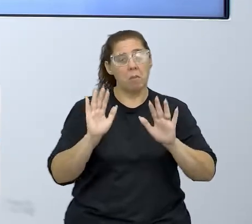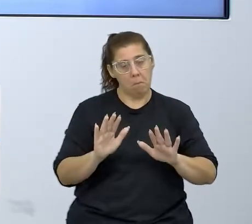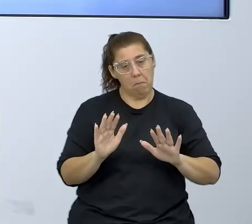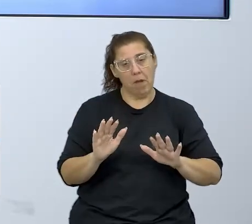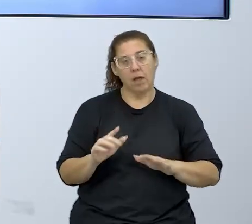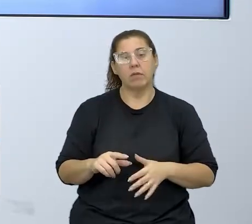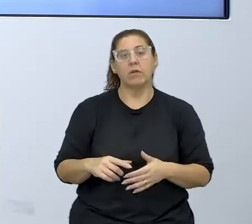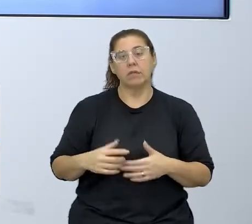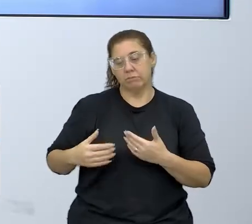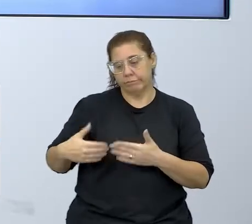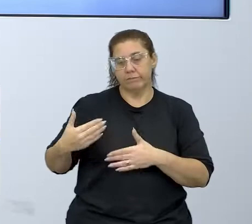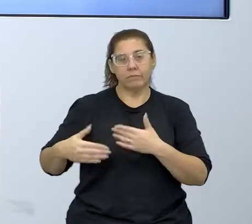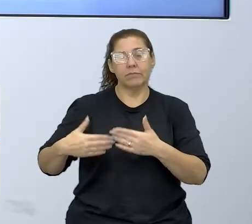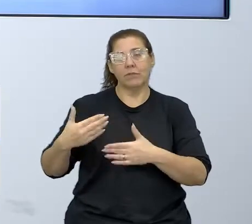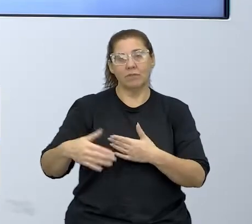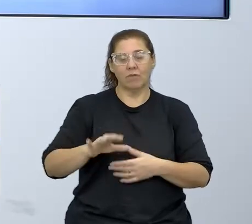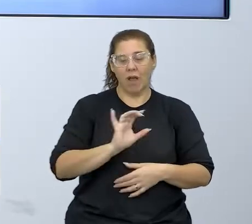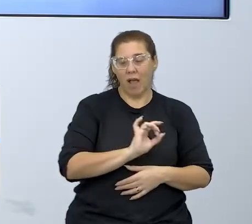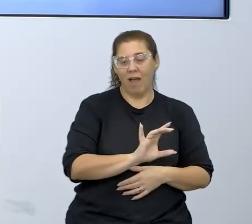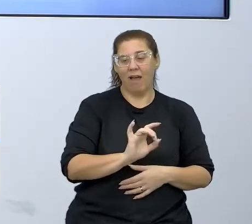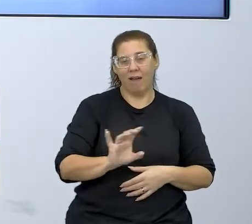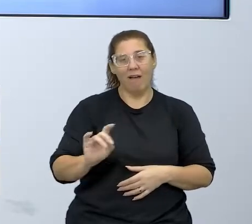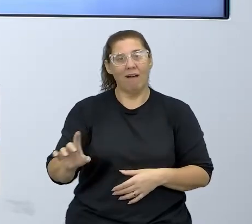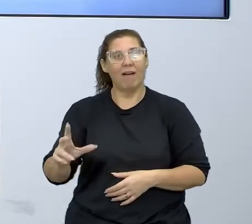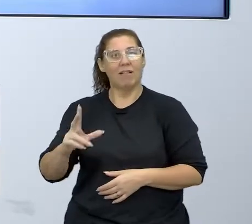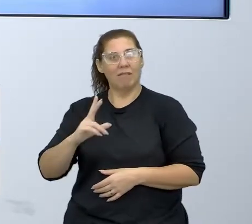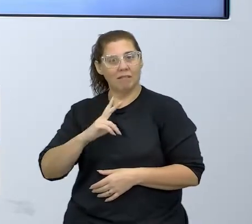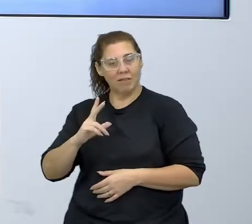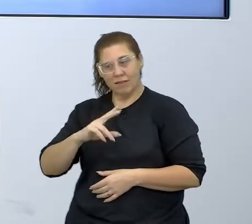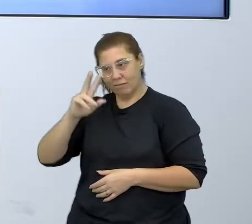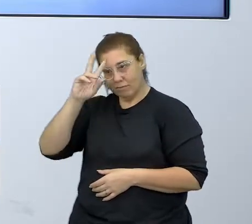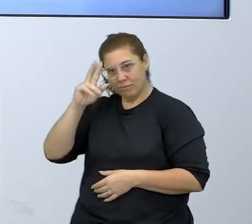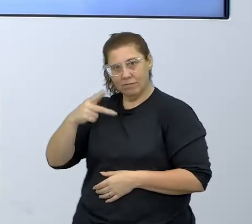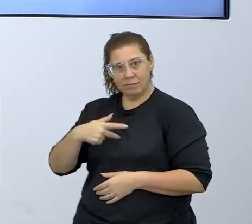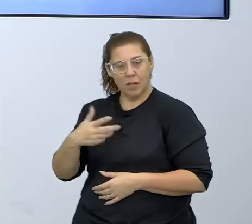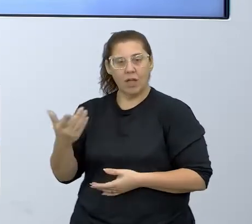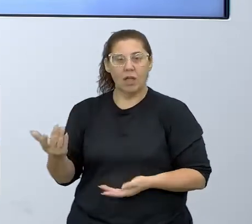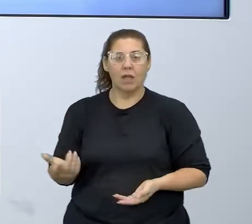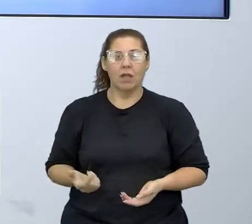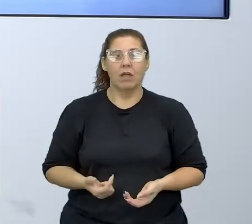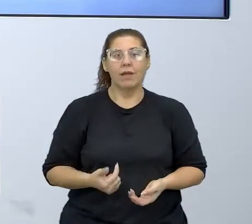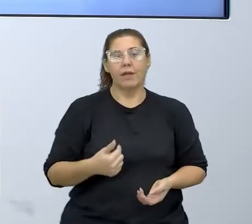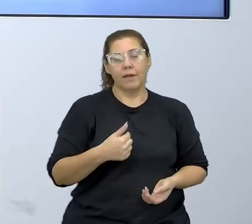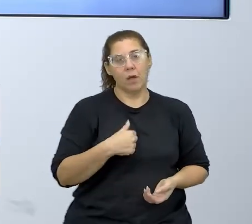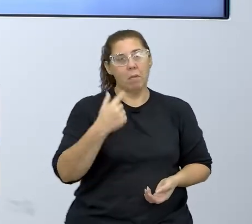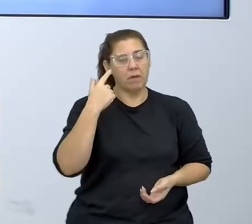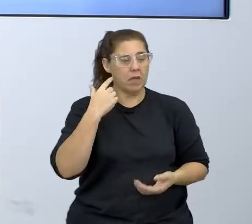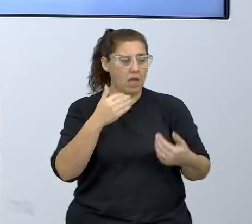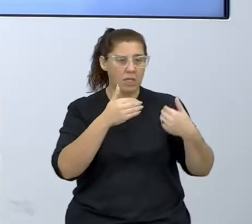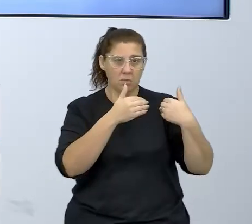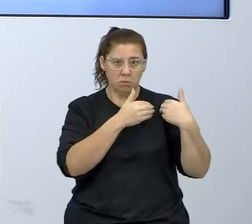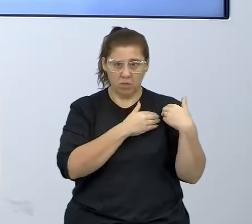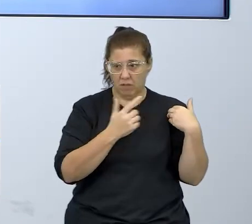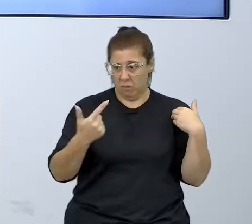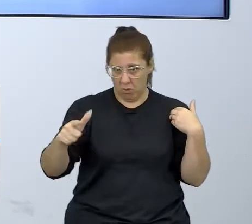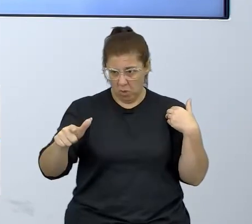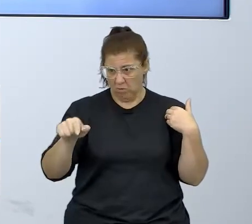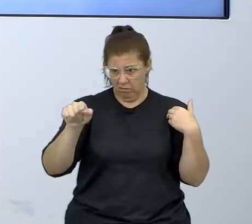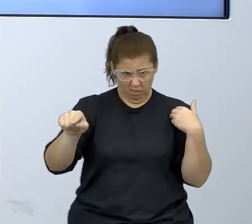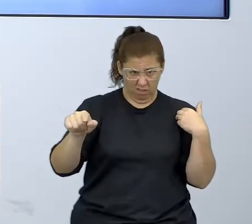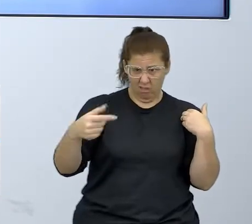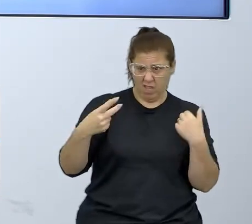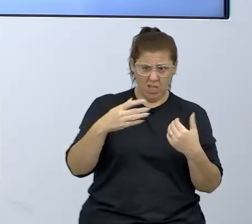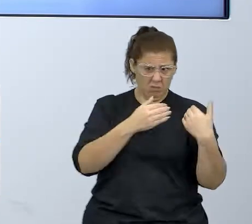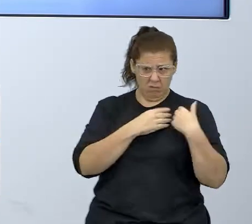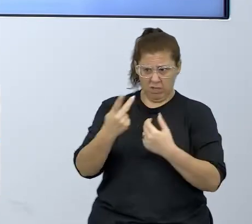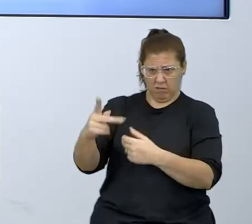foi cada vez mais se individualizando e justamente hoje a gente se acha cada vez menos responsável pelo outro. Cada vez